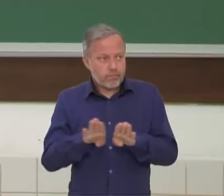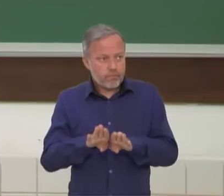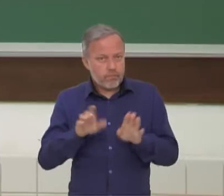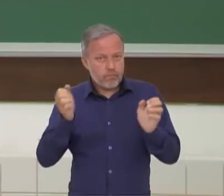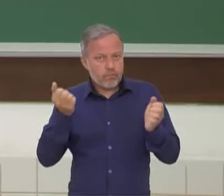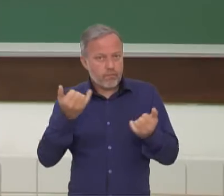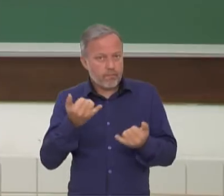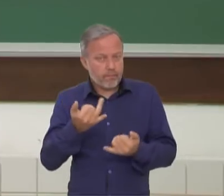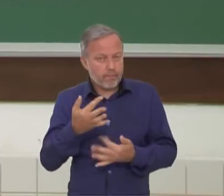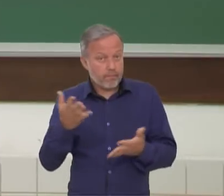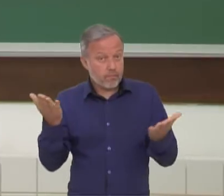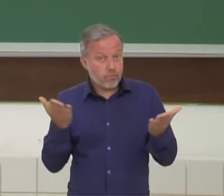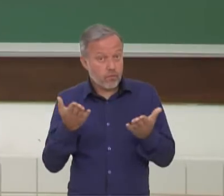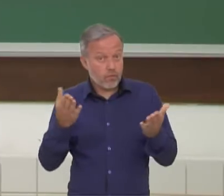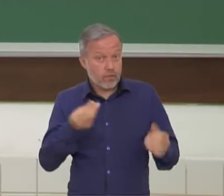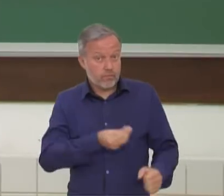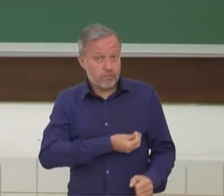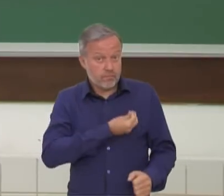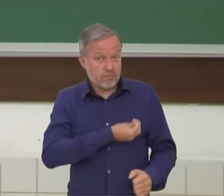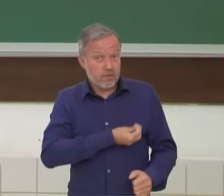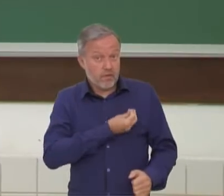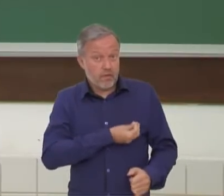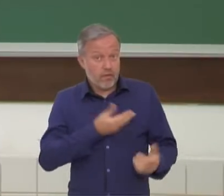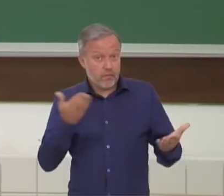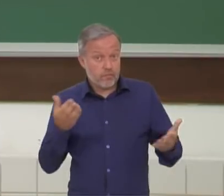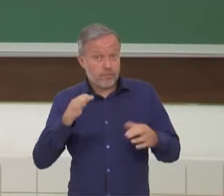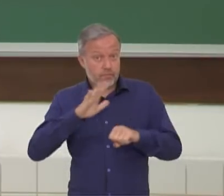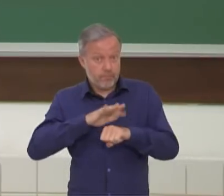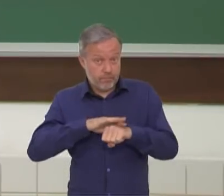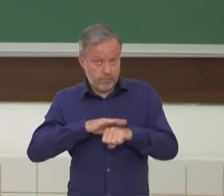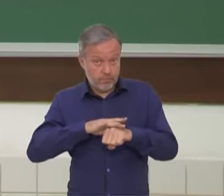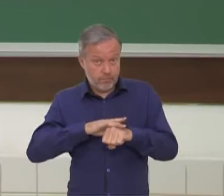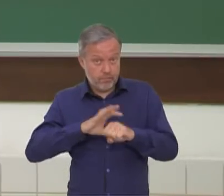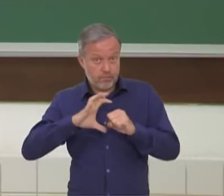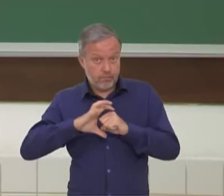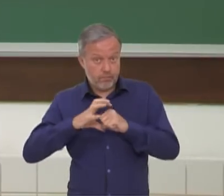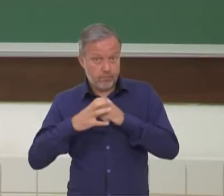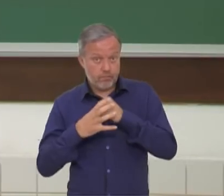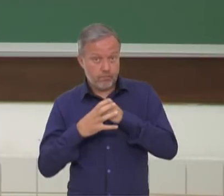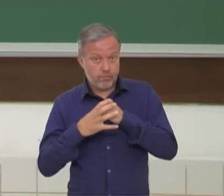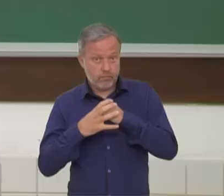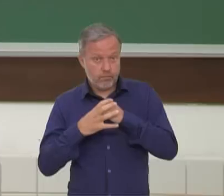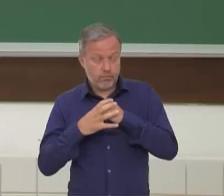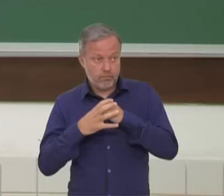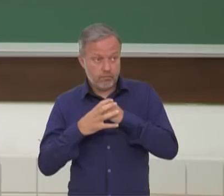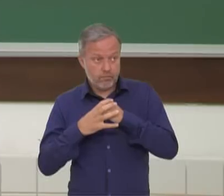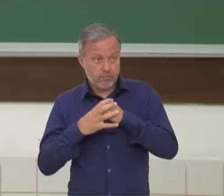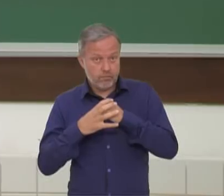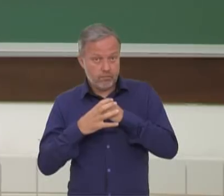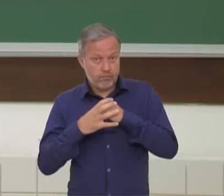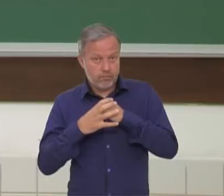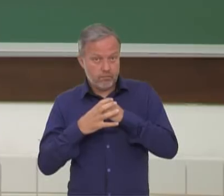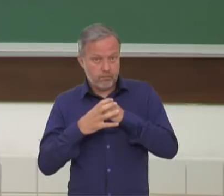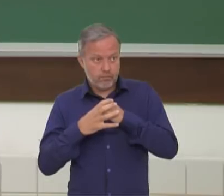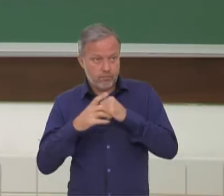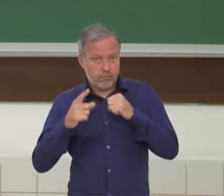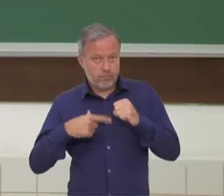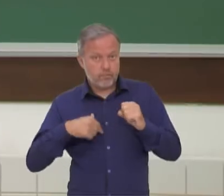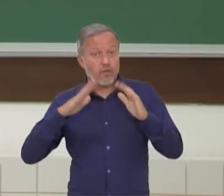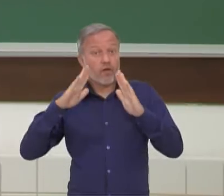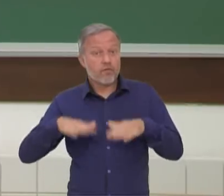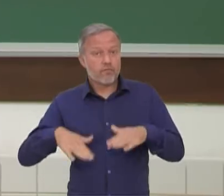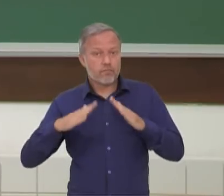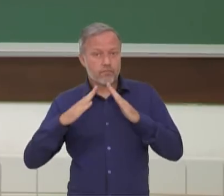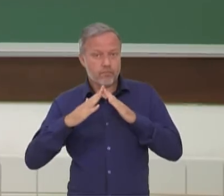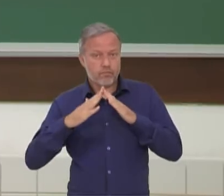essa questão que nós estamos vivenciando no momento, né, dessa doença, do coronavírus, que dentro da possibilidade, fiquem em